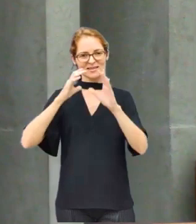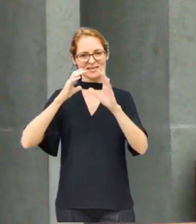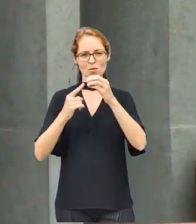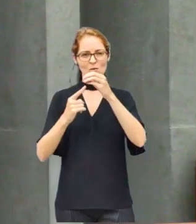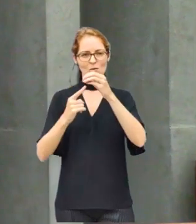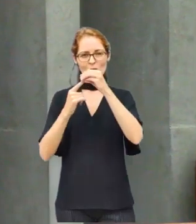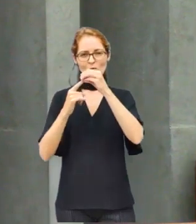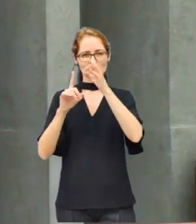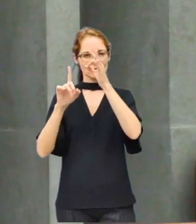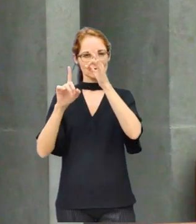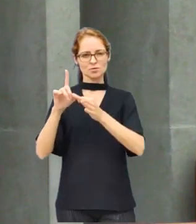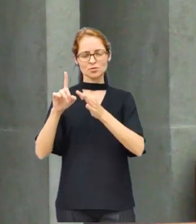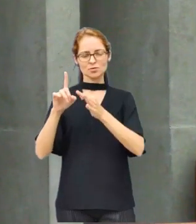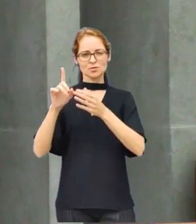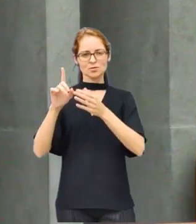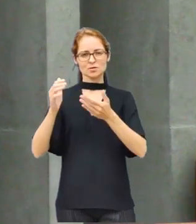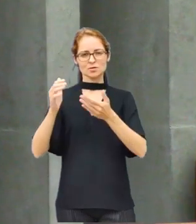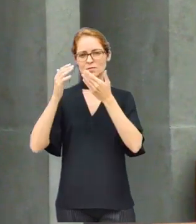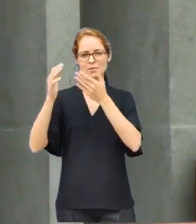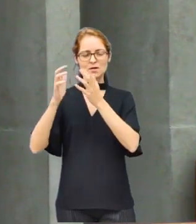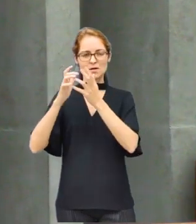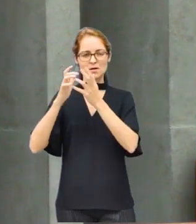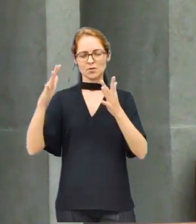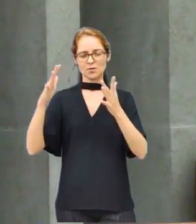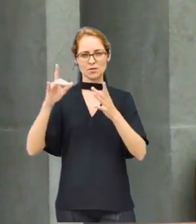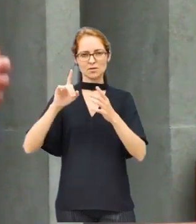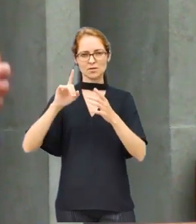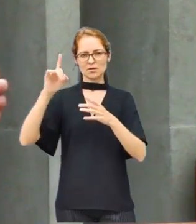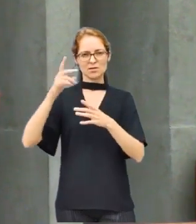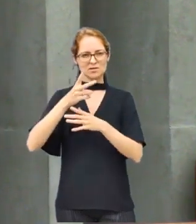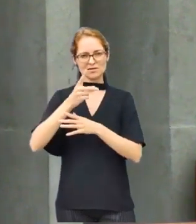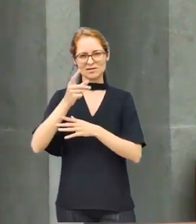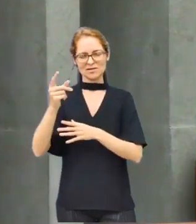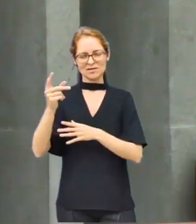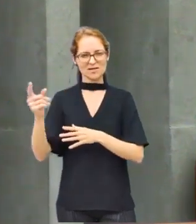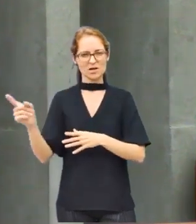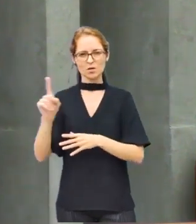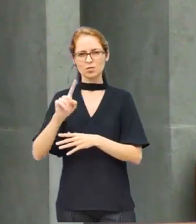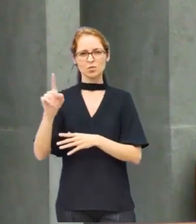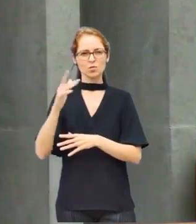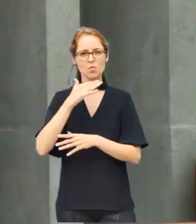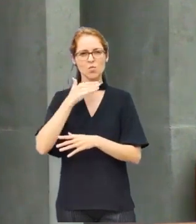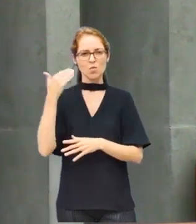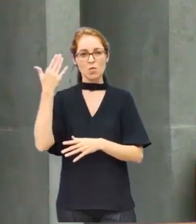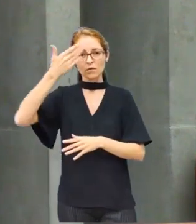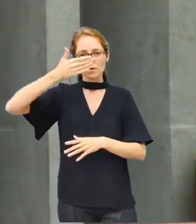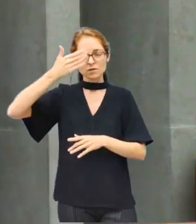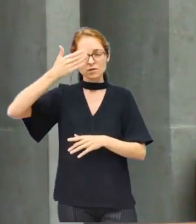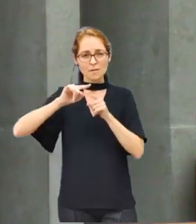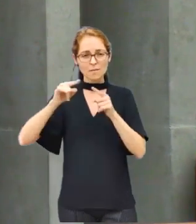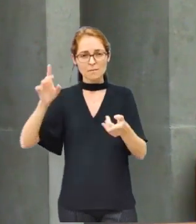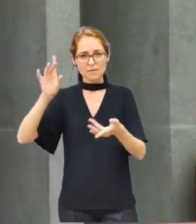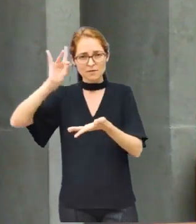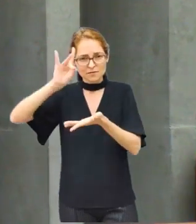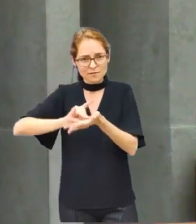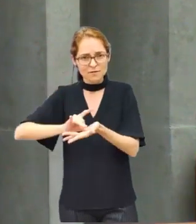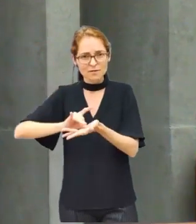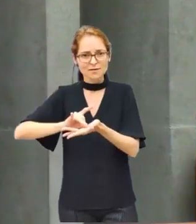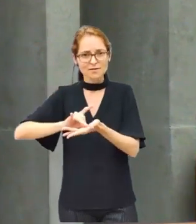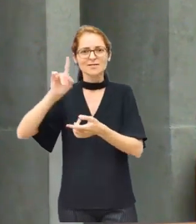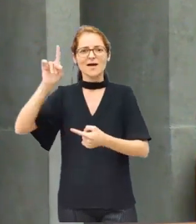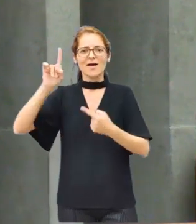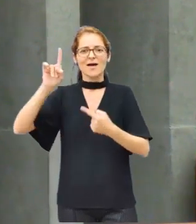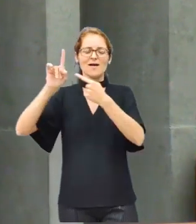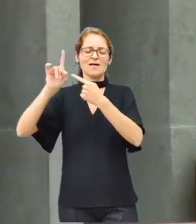que é digno de receber toda honra e toda glória, Deus eterno, imortal, invisível, mais real, a Ele nós